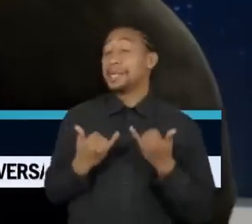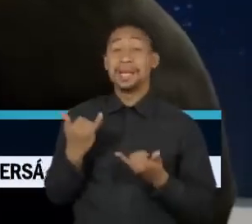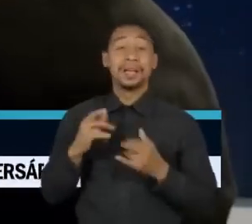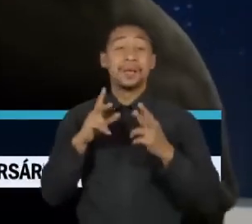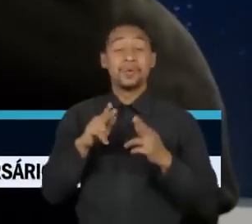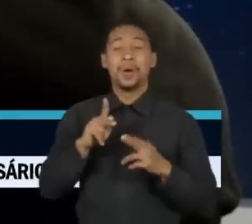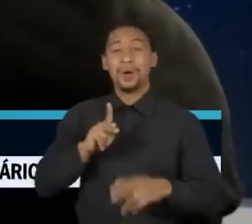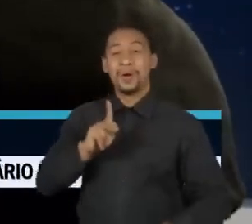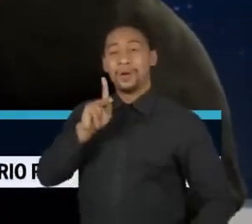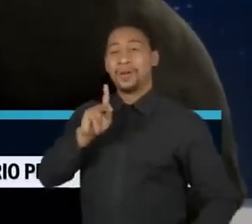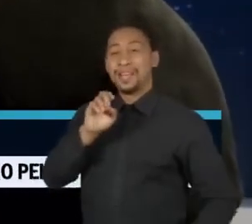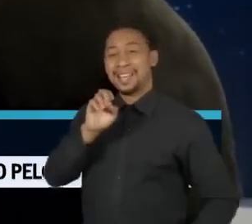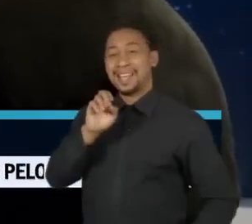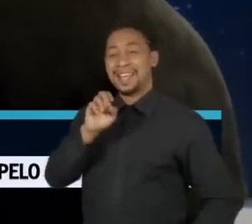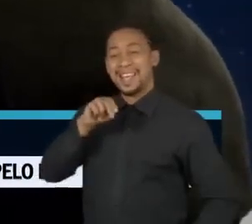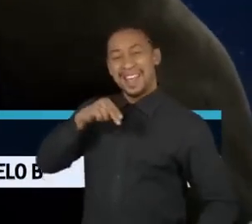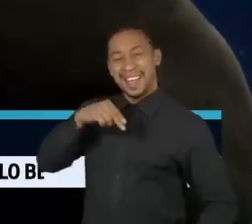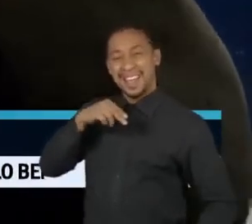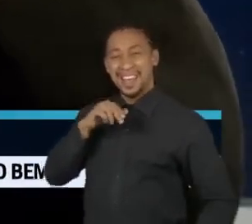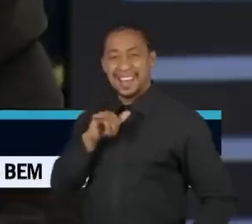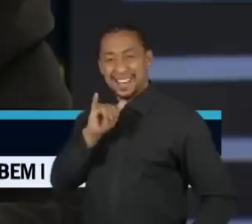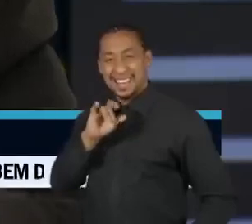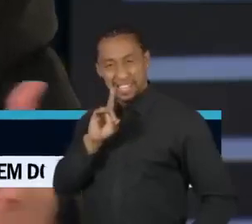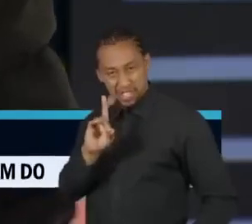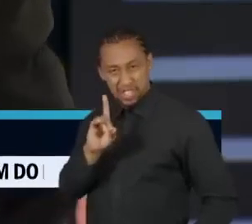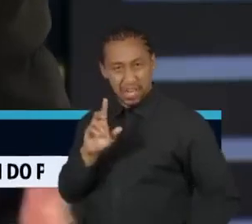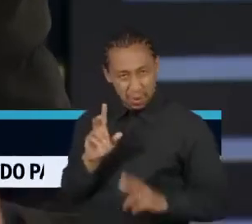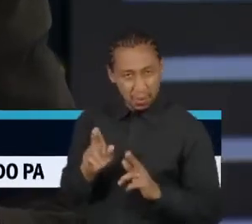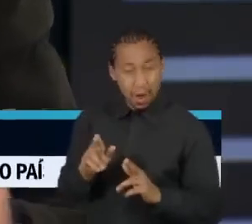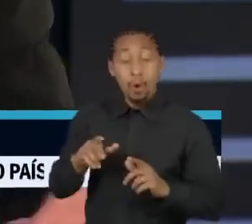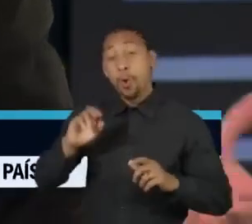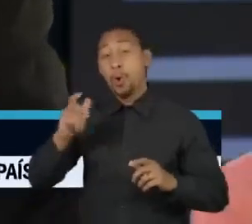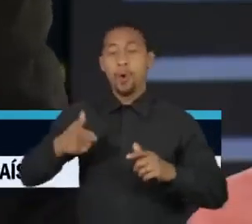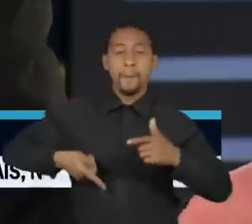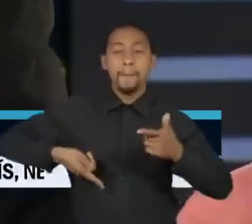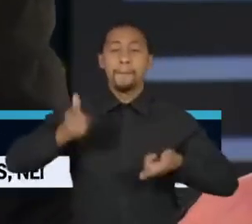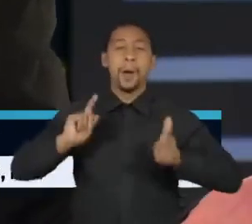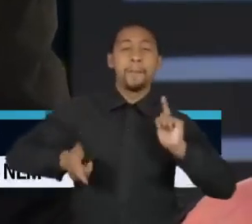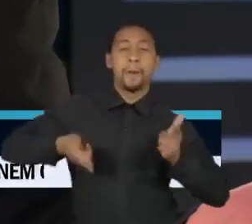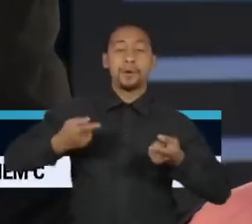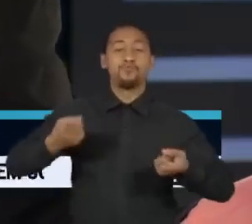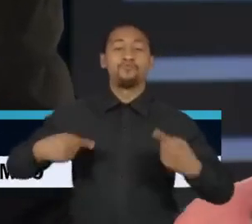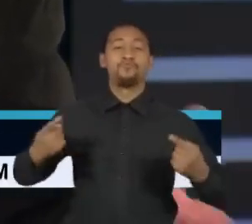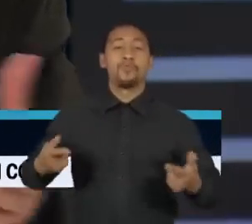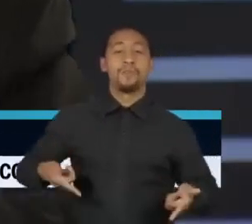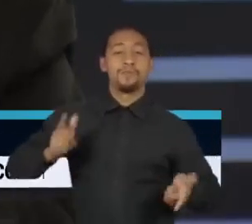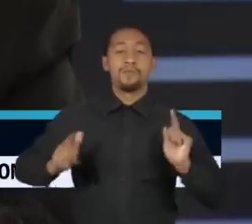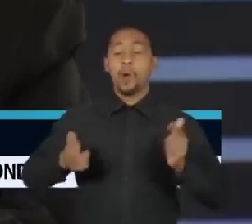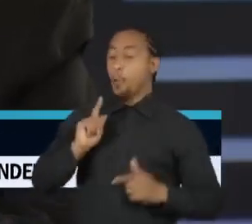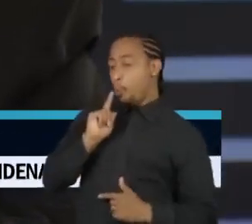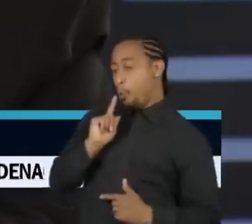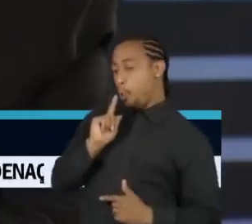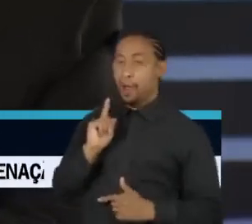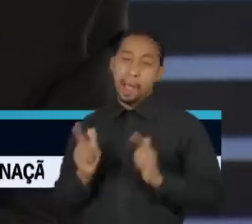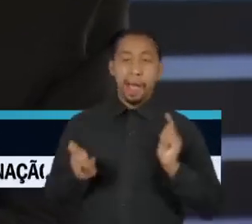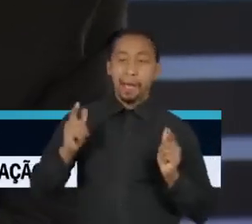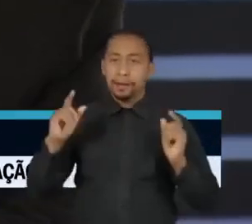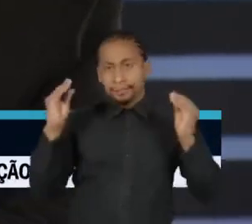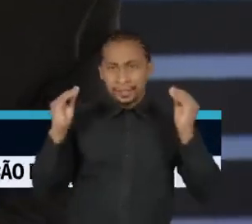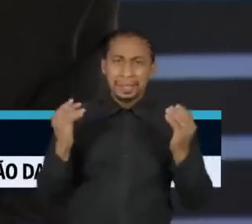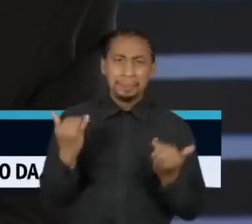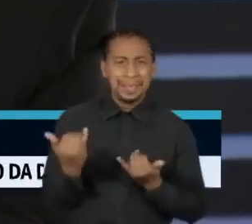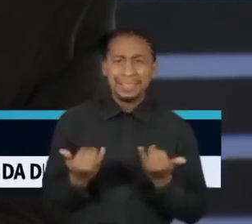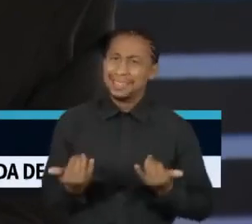ou brincando de texano sei lá o que dando tiro para cima eu acho que sem dúvida deve ter